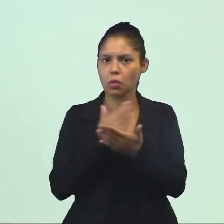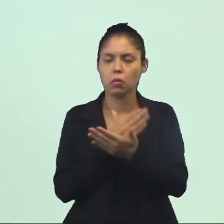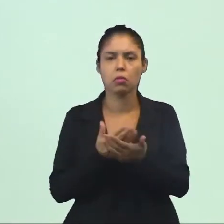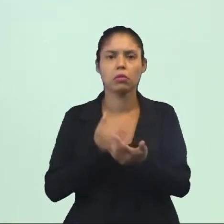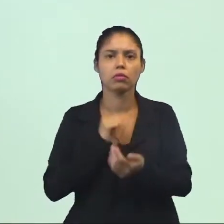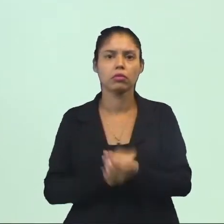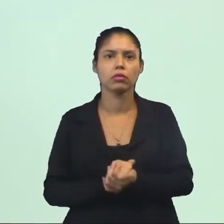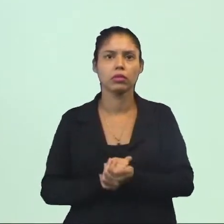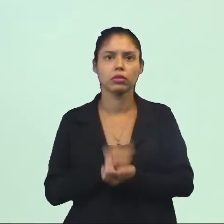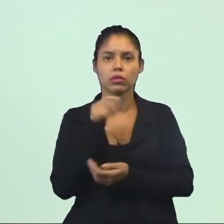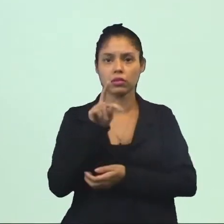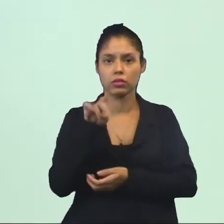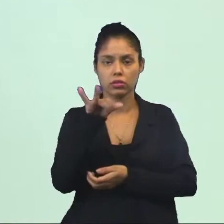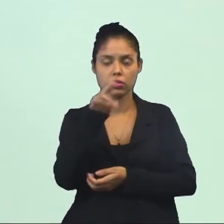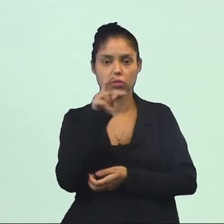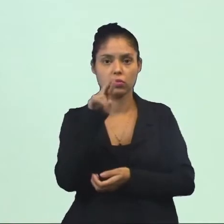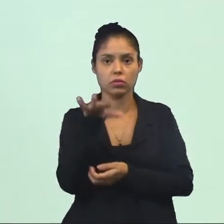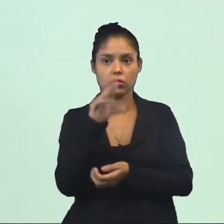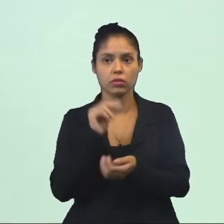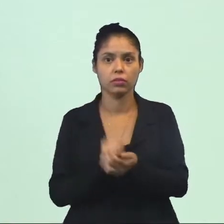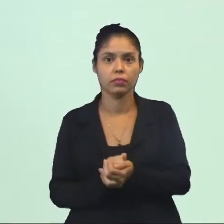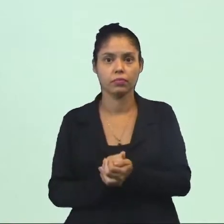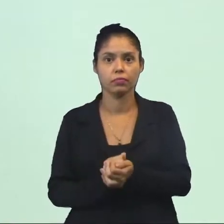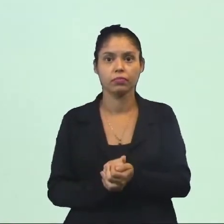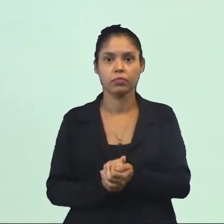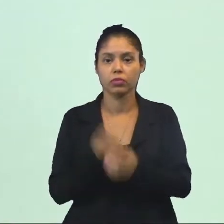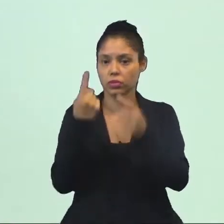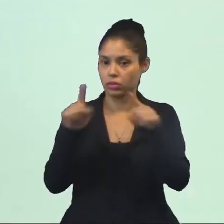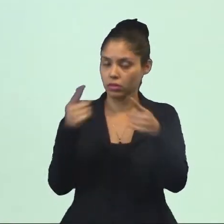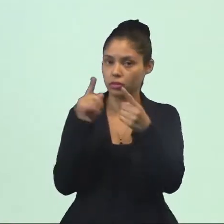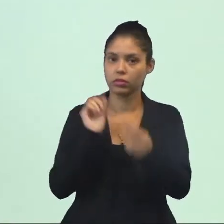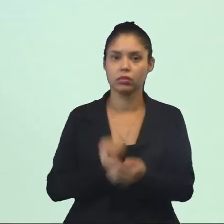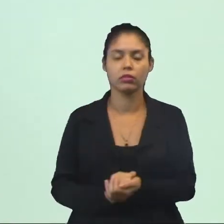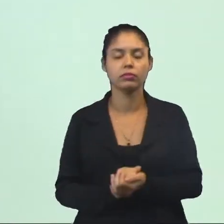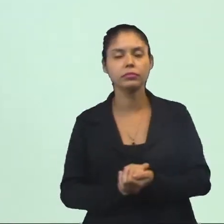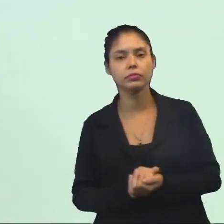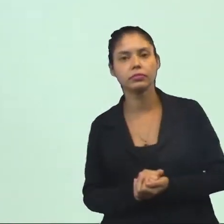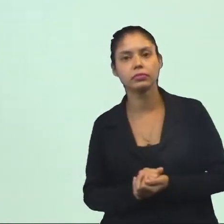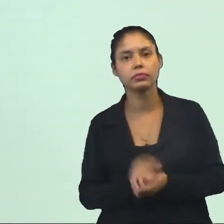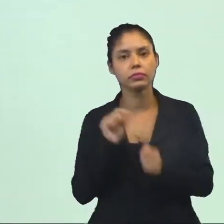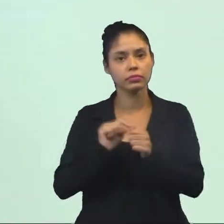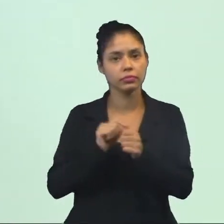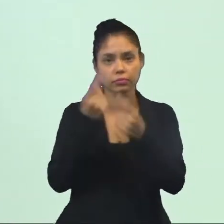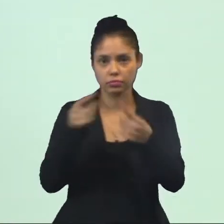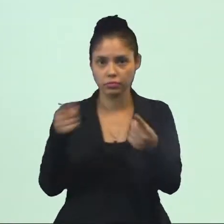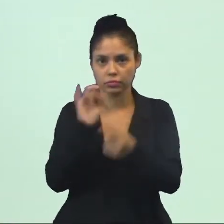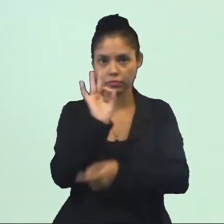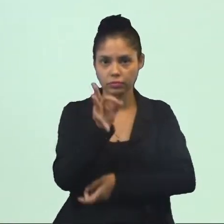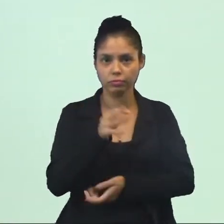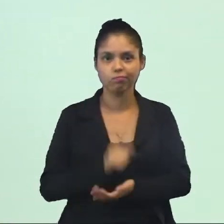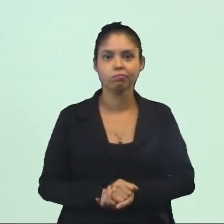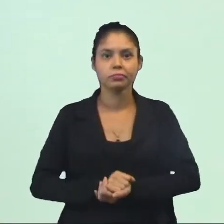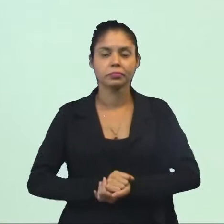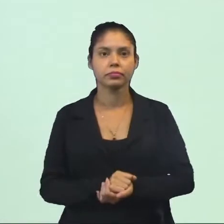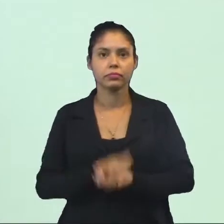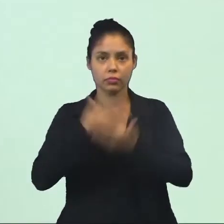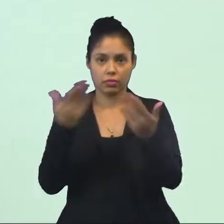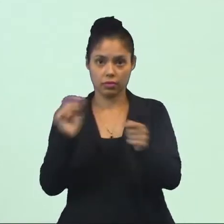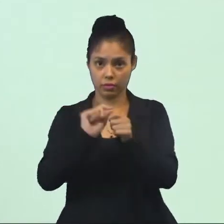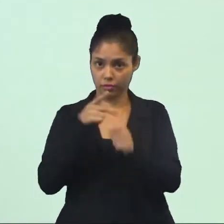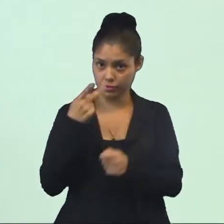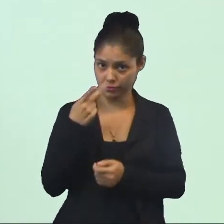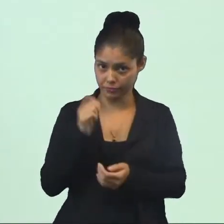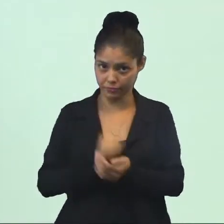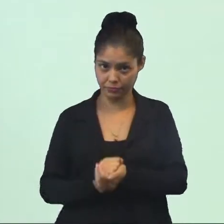sem usar a voz também você tá usando um instrumento musical para fazer música Tá certo e ela